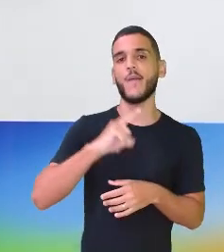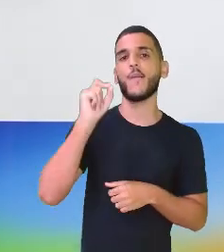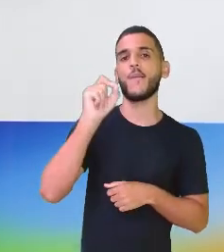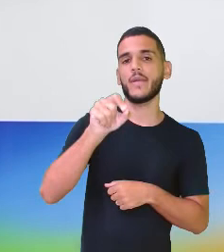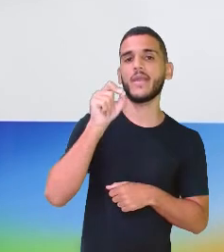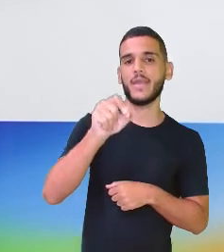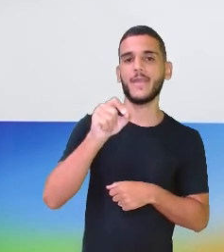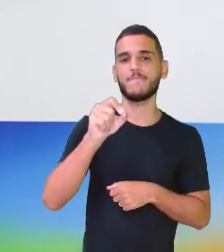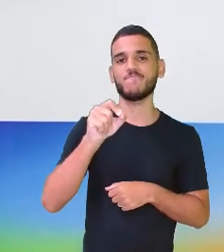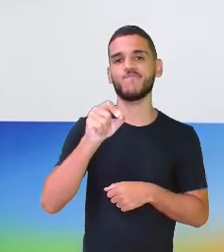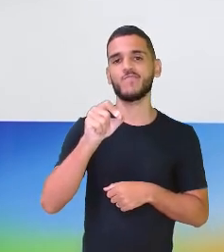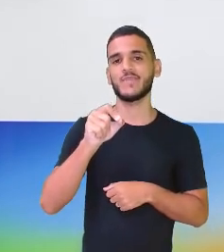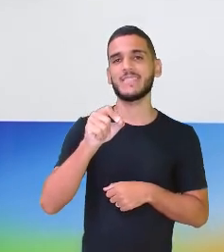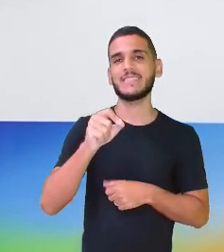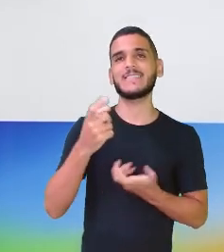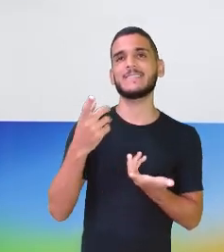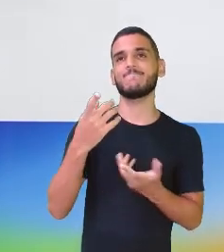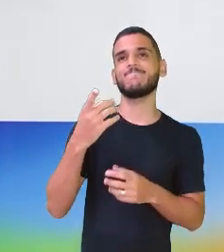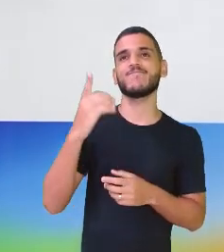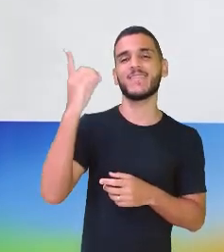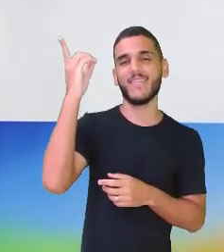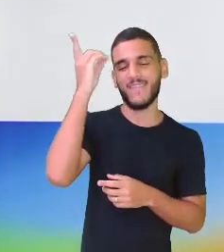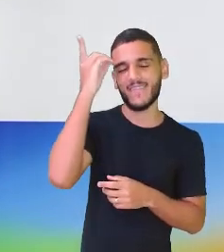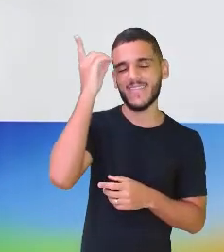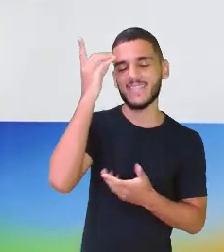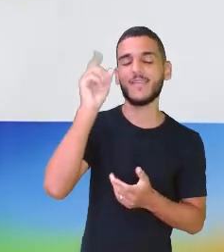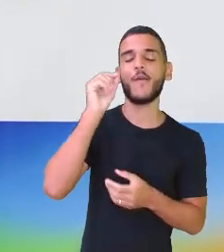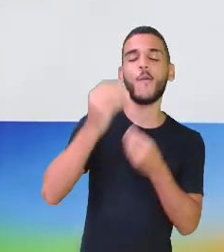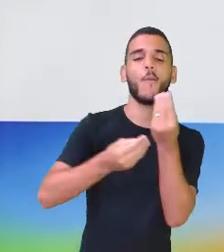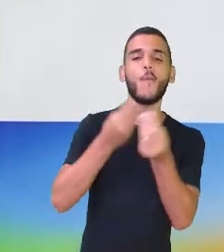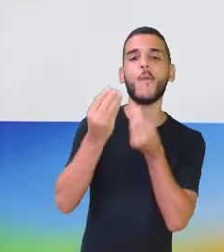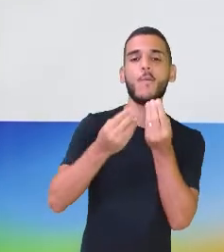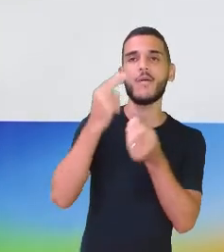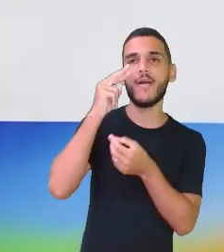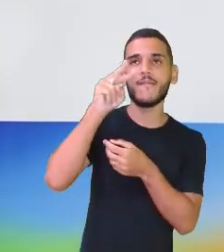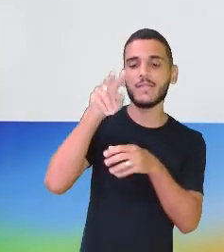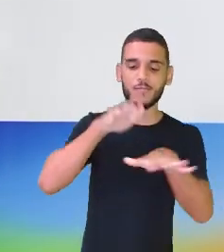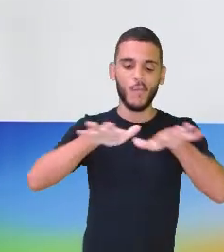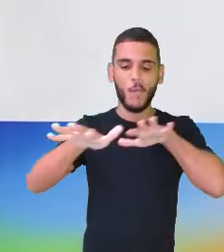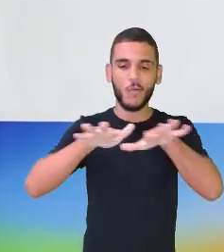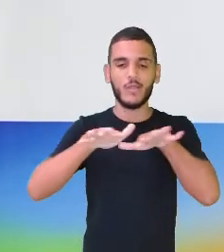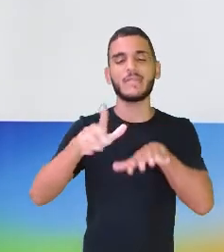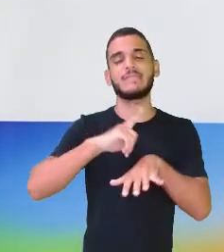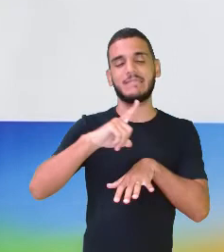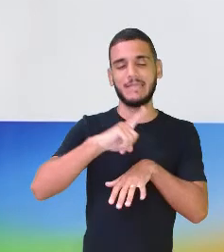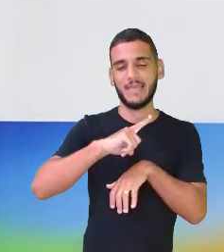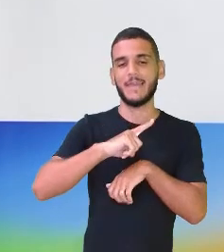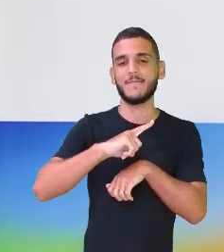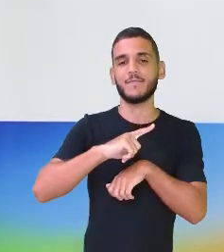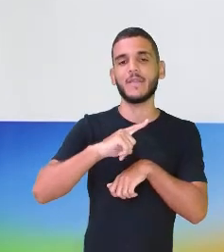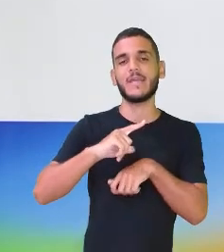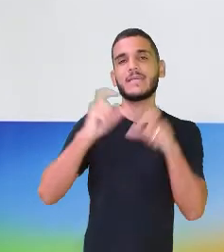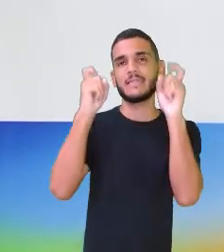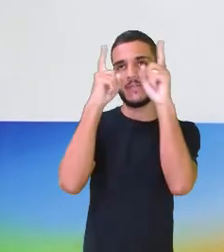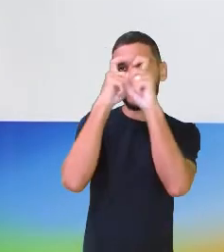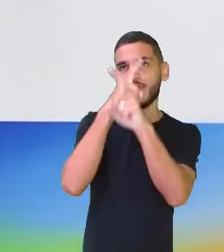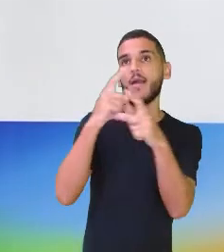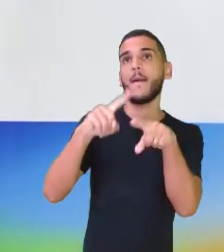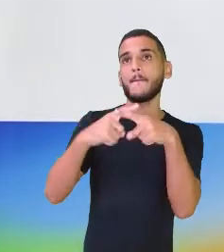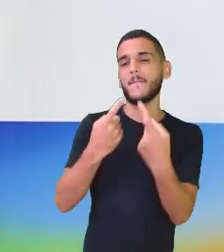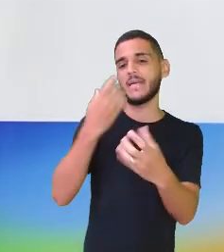é importante que nessa produção, não só na produção oral, mas em relação à percepção, em relação